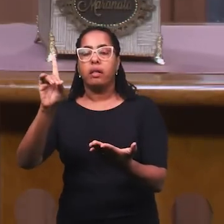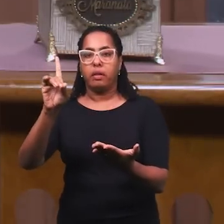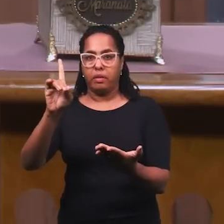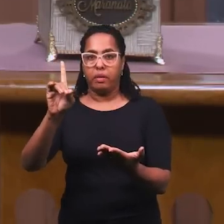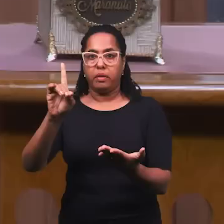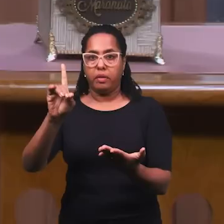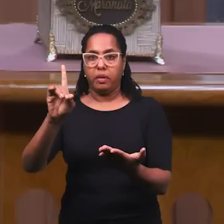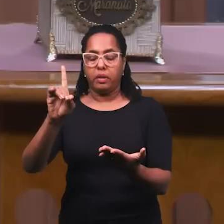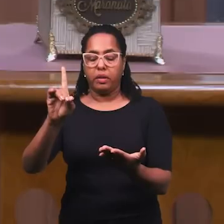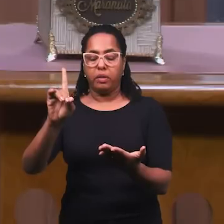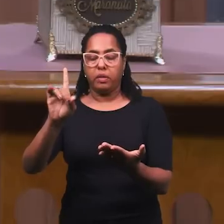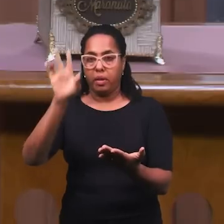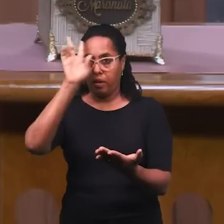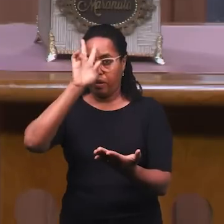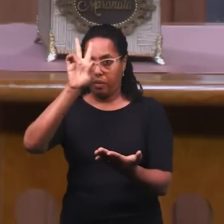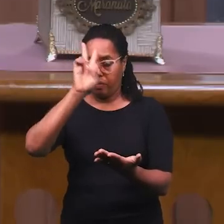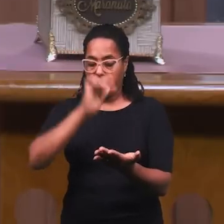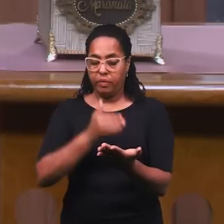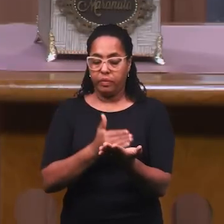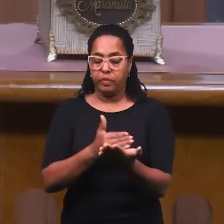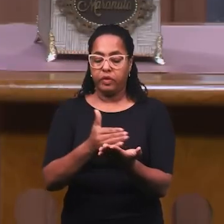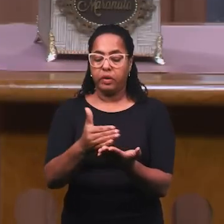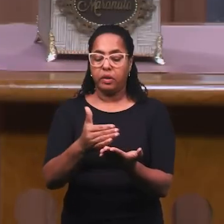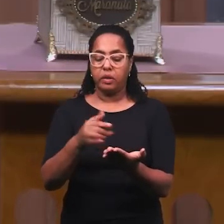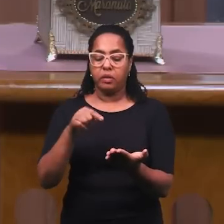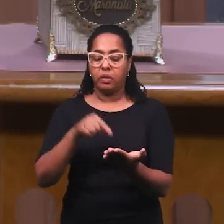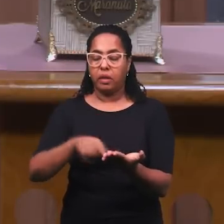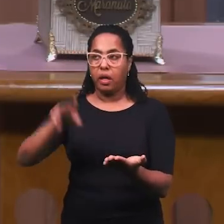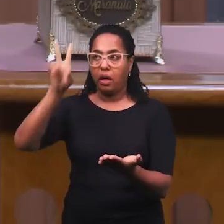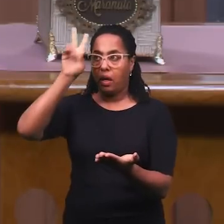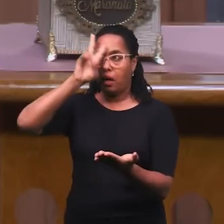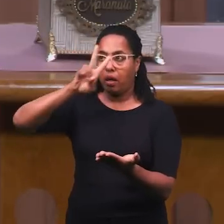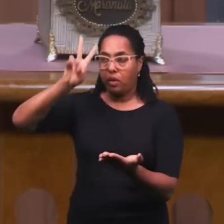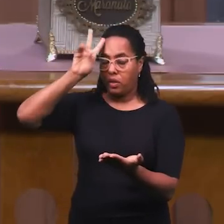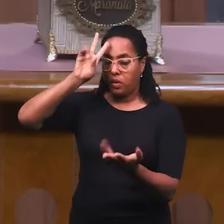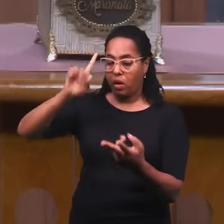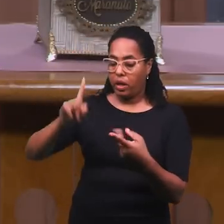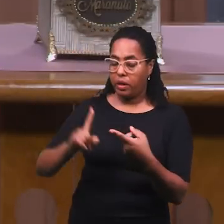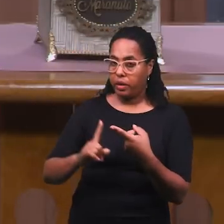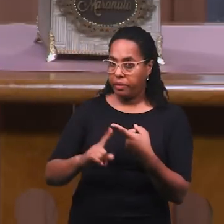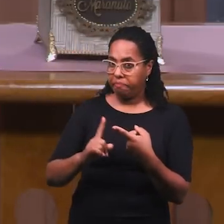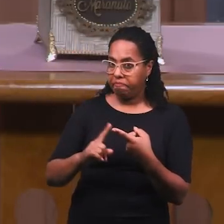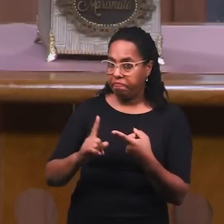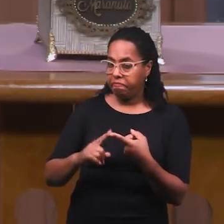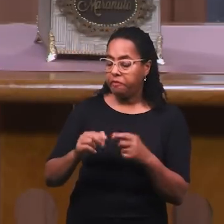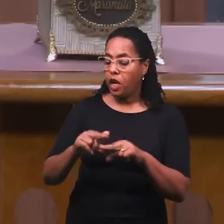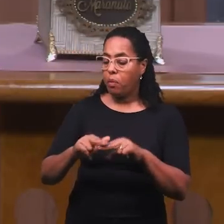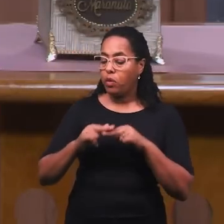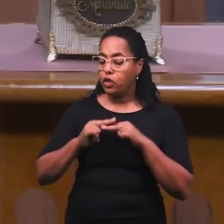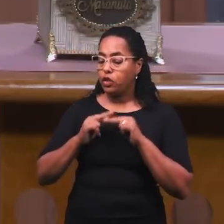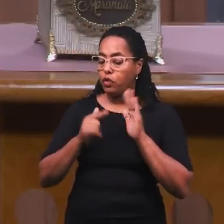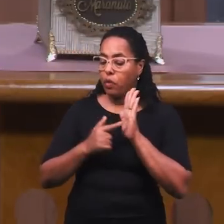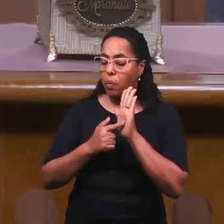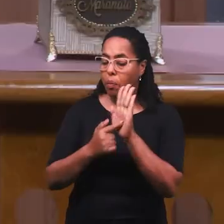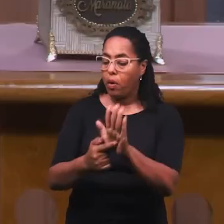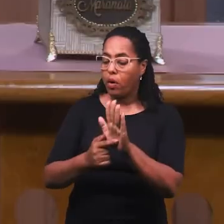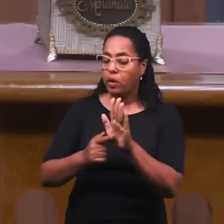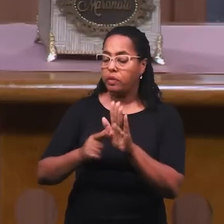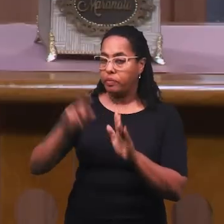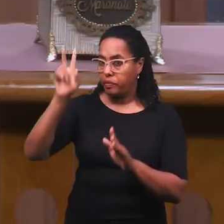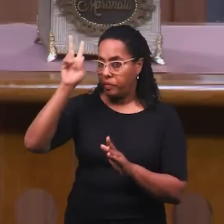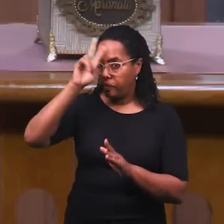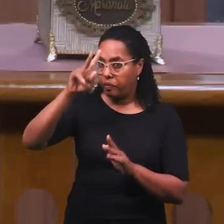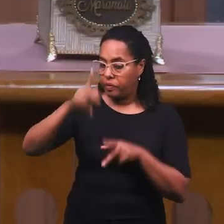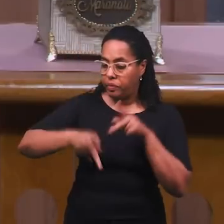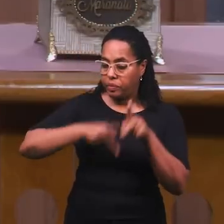Senhor, nós lembramos já neste início, que ela é histórica, porque ela conta a história